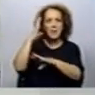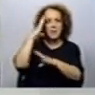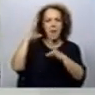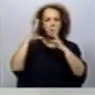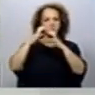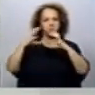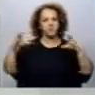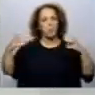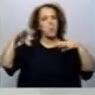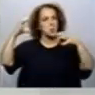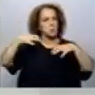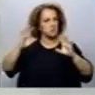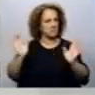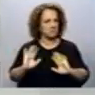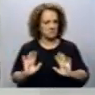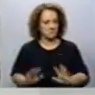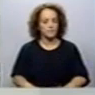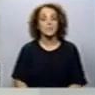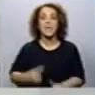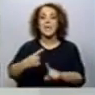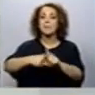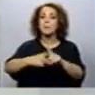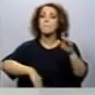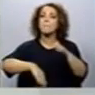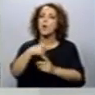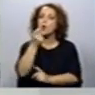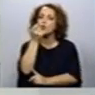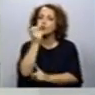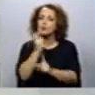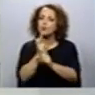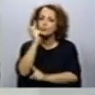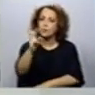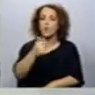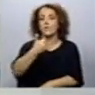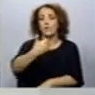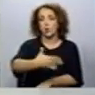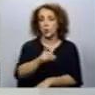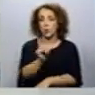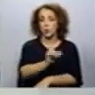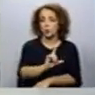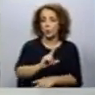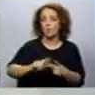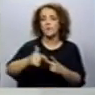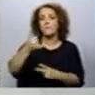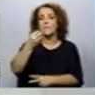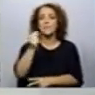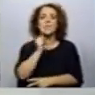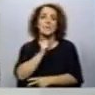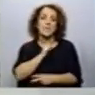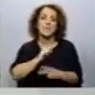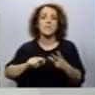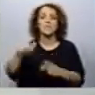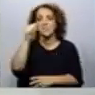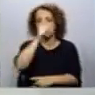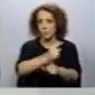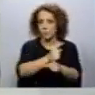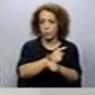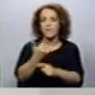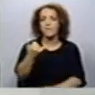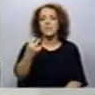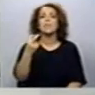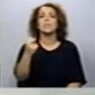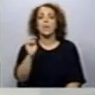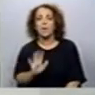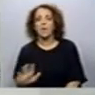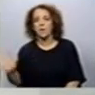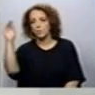precipitação. Temperaturas máximas aqui em ligeira subida, 21 graus é o que se prevê para a capital, 20 para Leiria, para Santarém 23, para as regiões